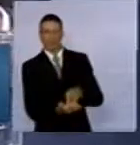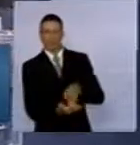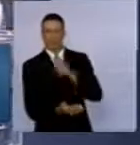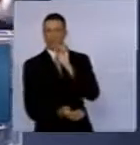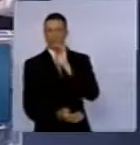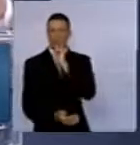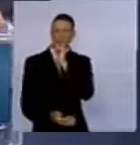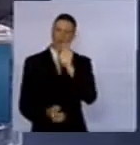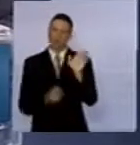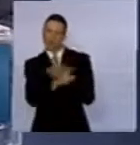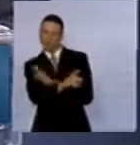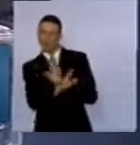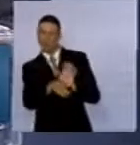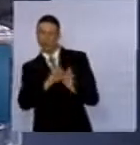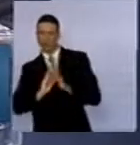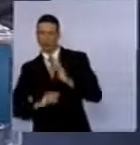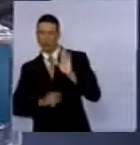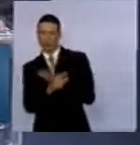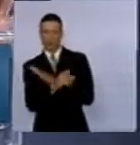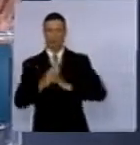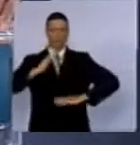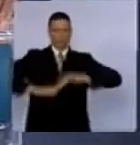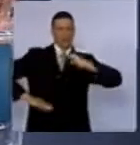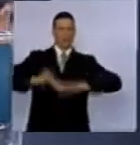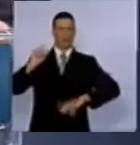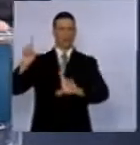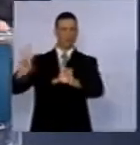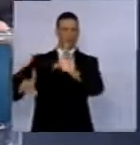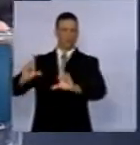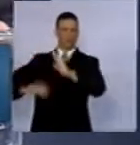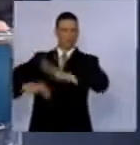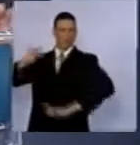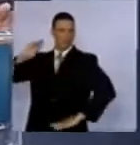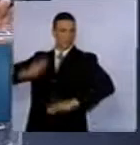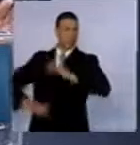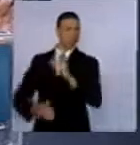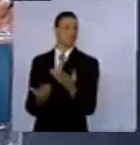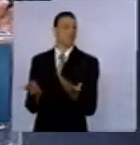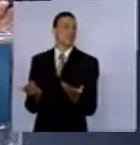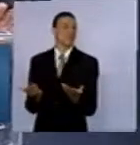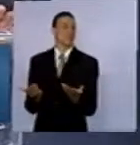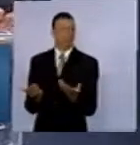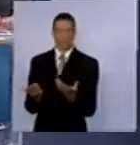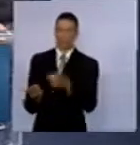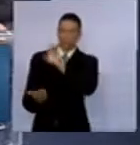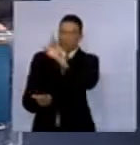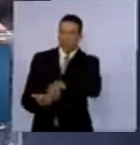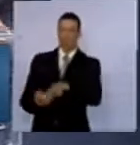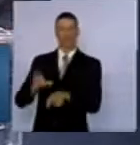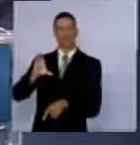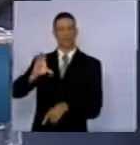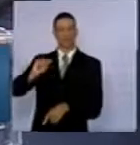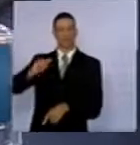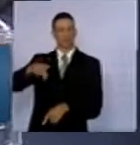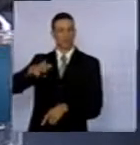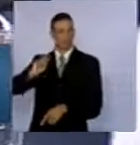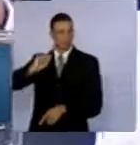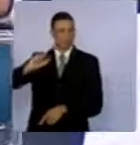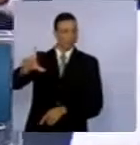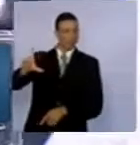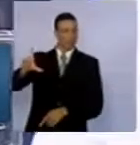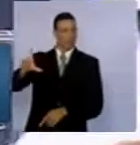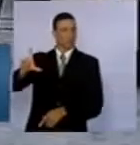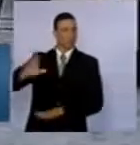qualidade, que há pouco falamos, eu acho que a primazia da escolha continua sendo do canal. Então,